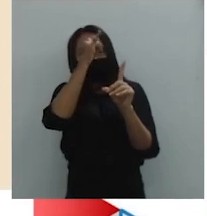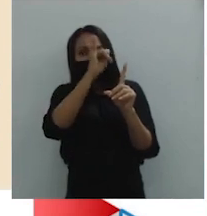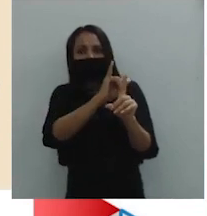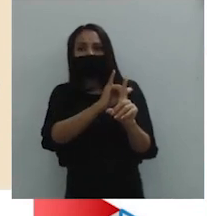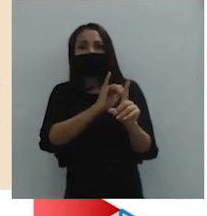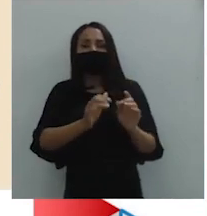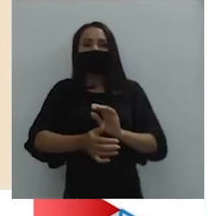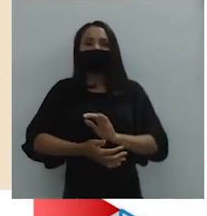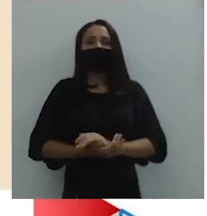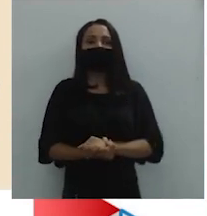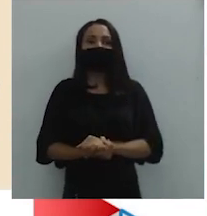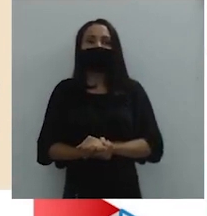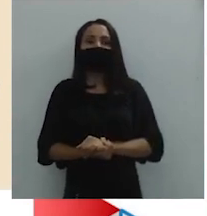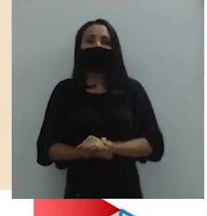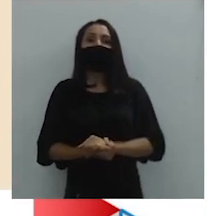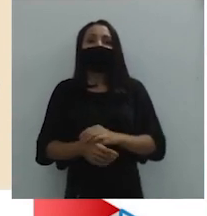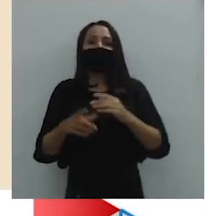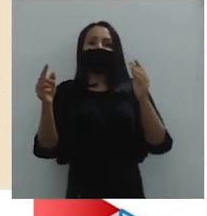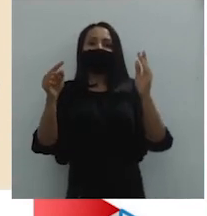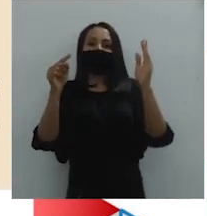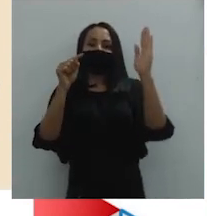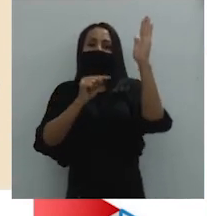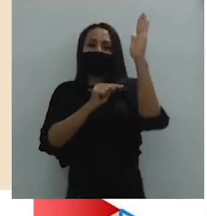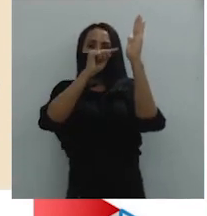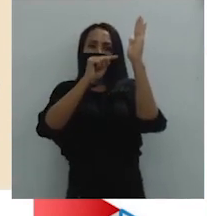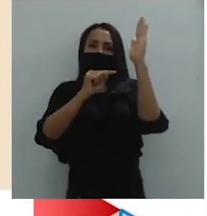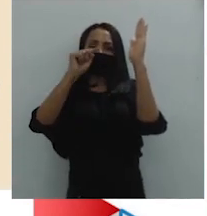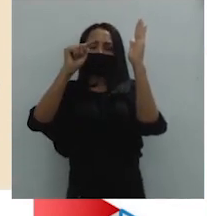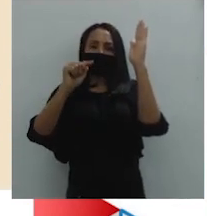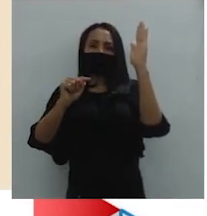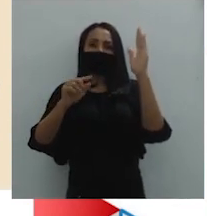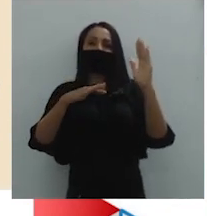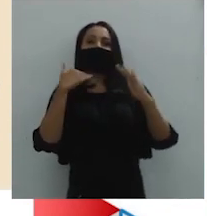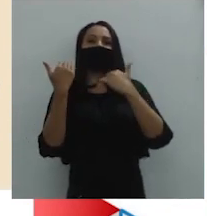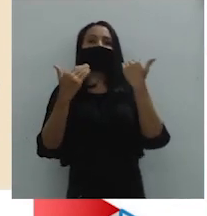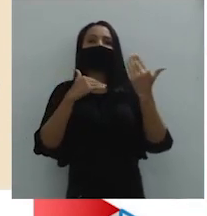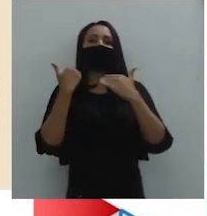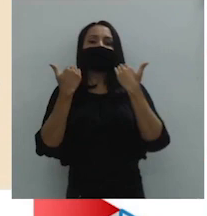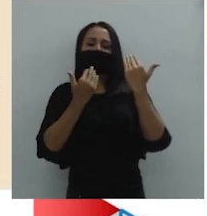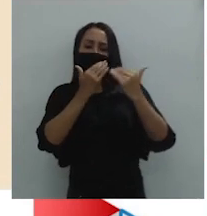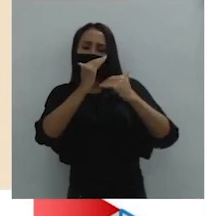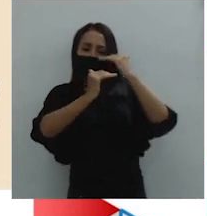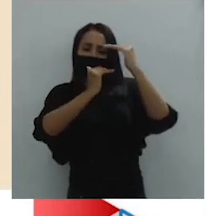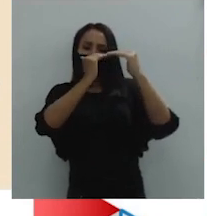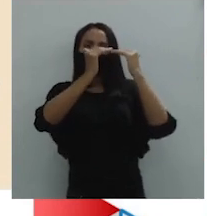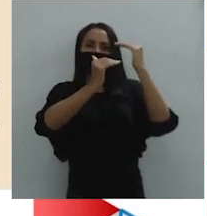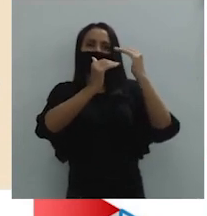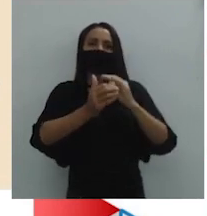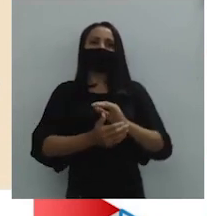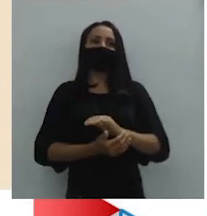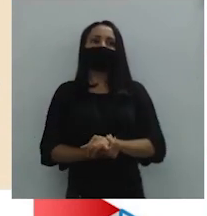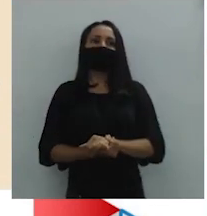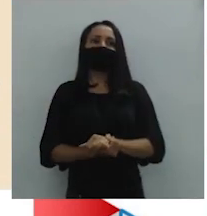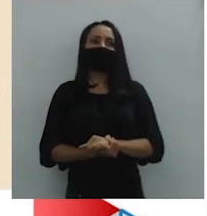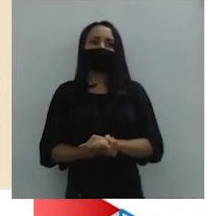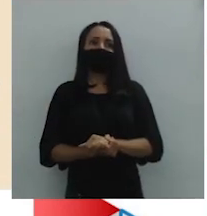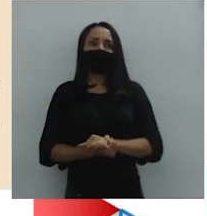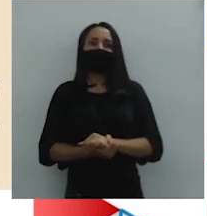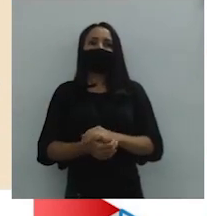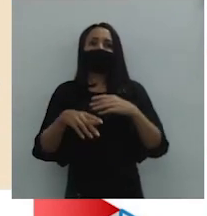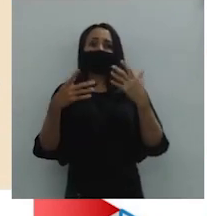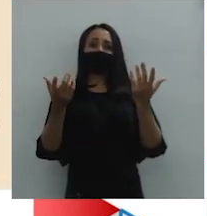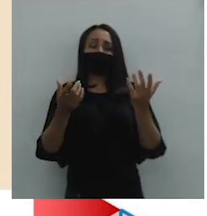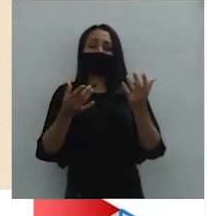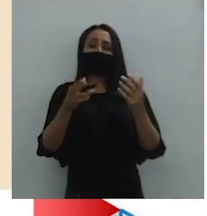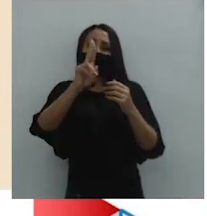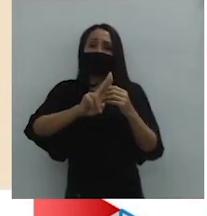E vamos para a taxa de mortalidade e a sua evolução. Então, o índice